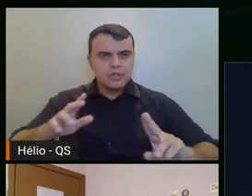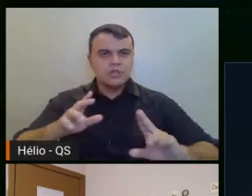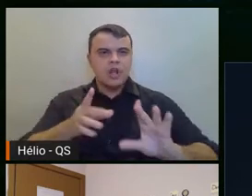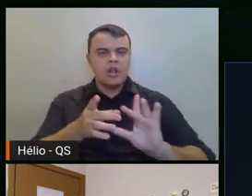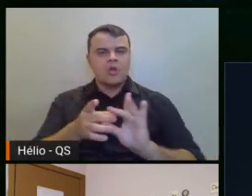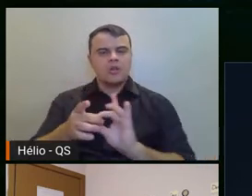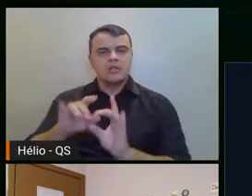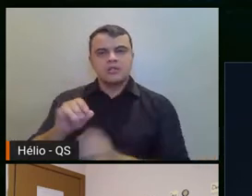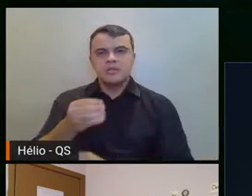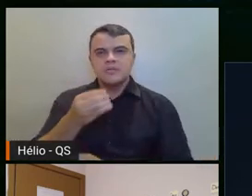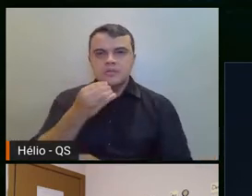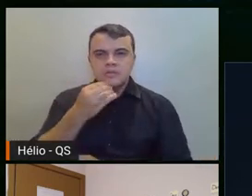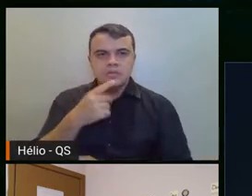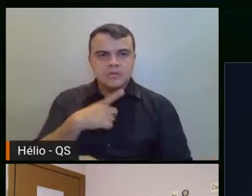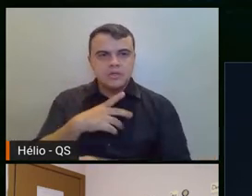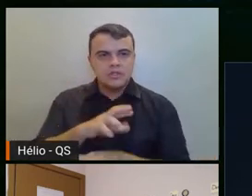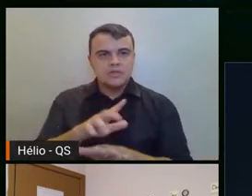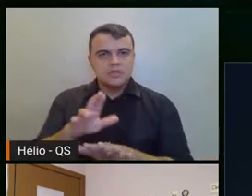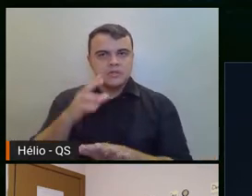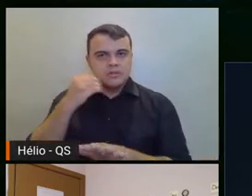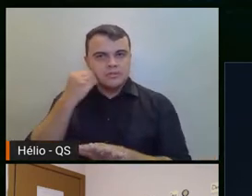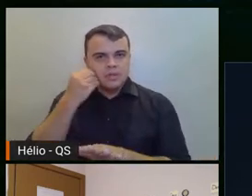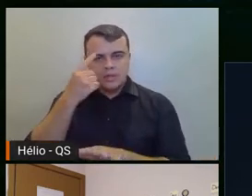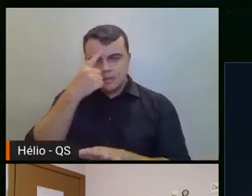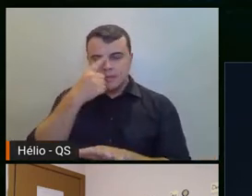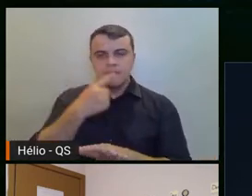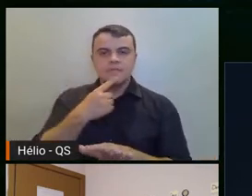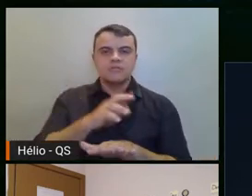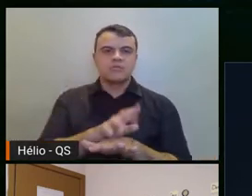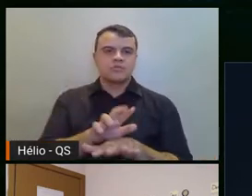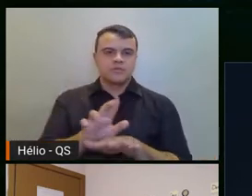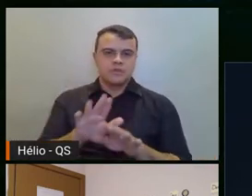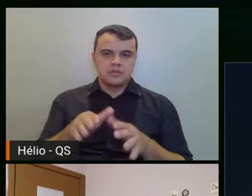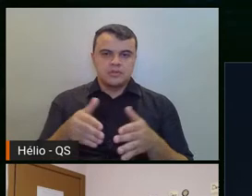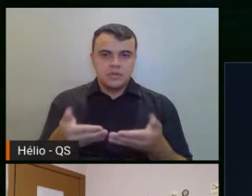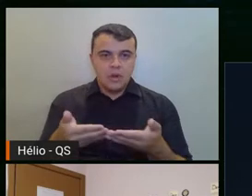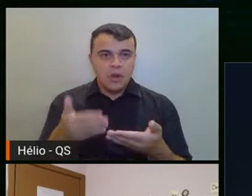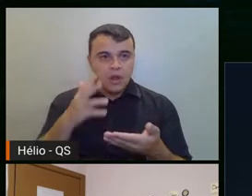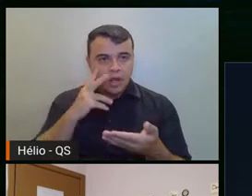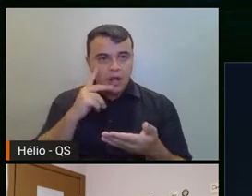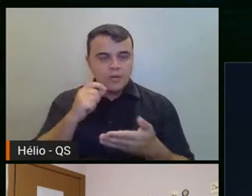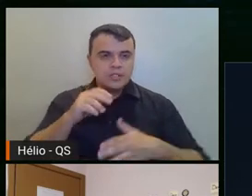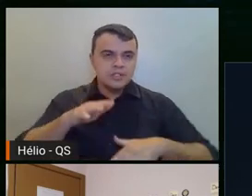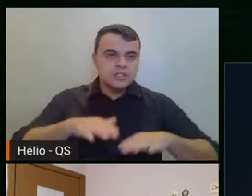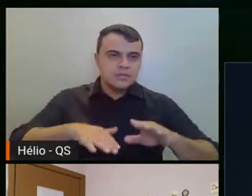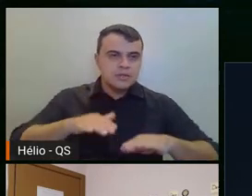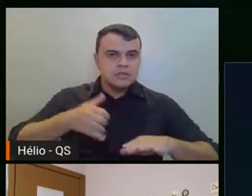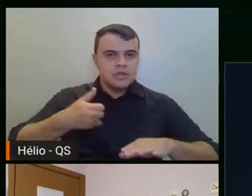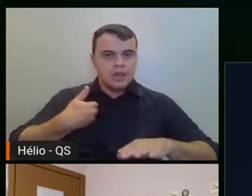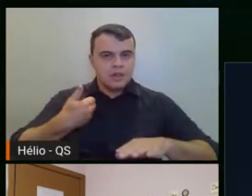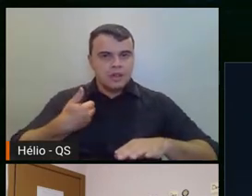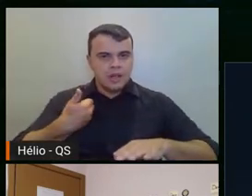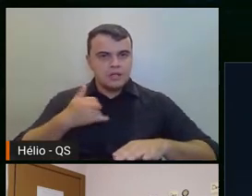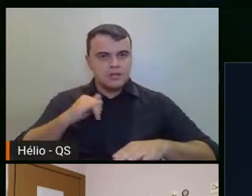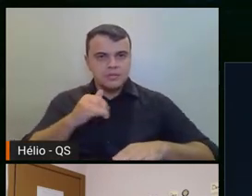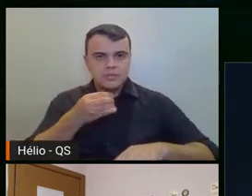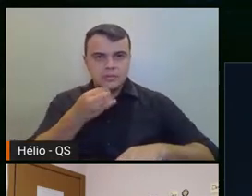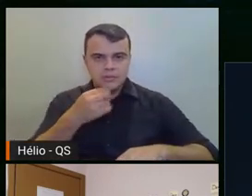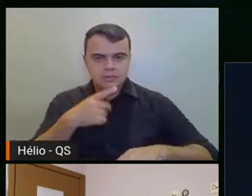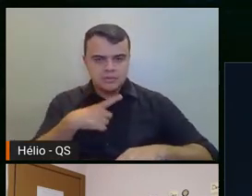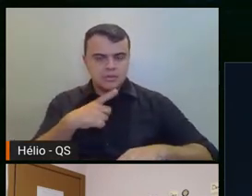estar aproveitando diferentes experiências perfis diferentes então assim galera independentemente da idade aí as oportunidades